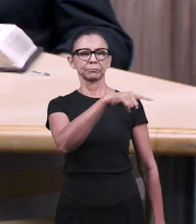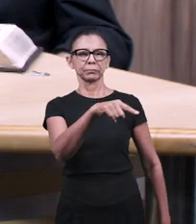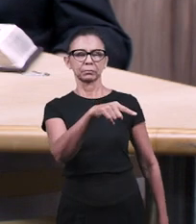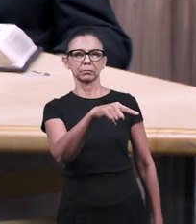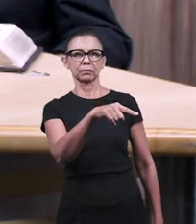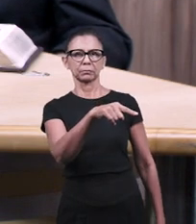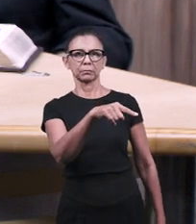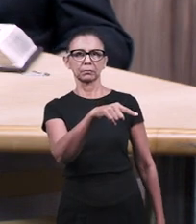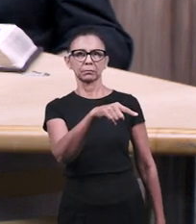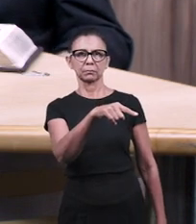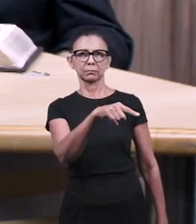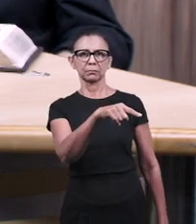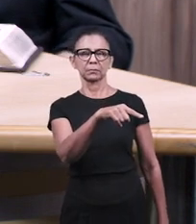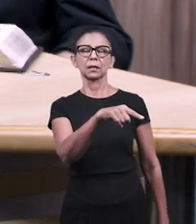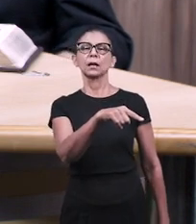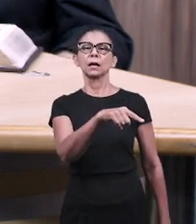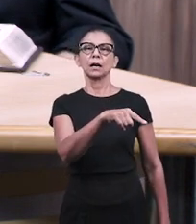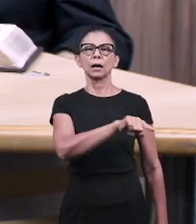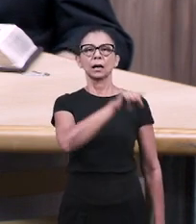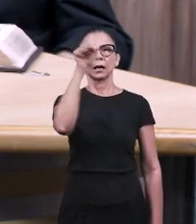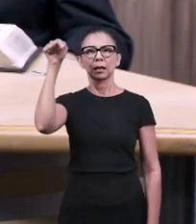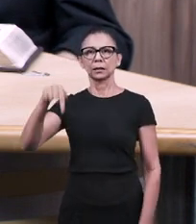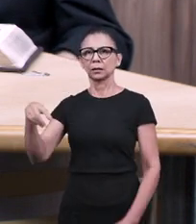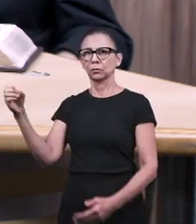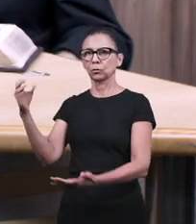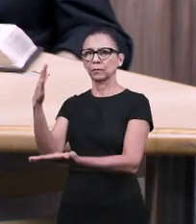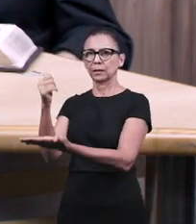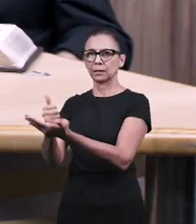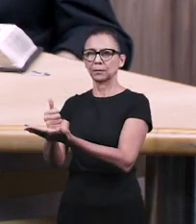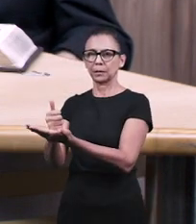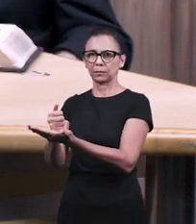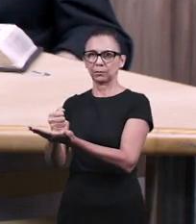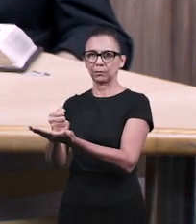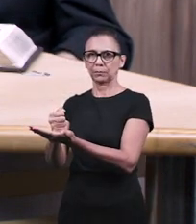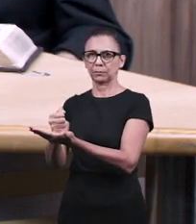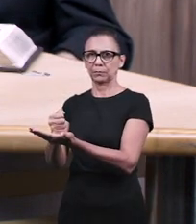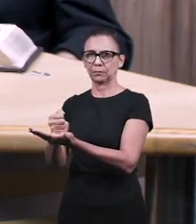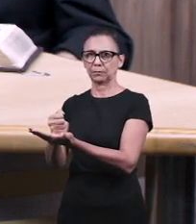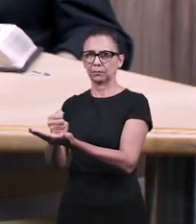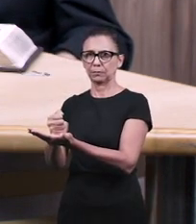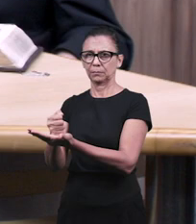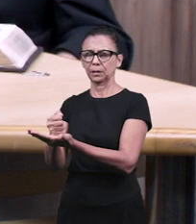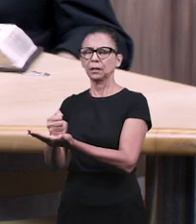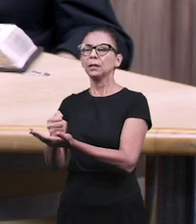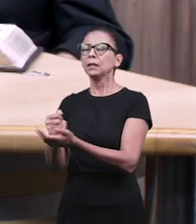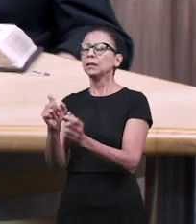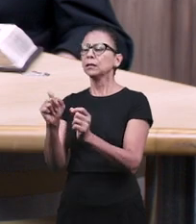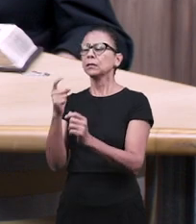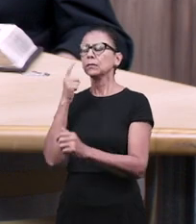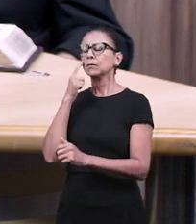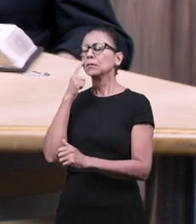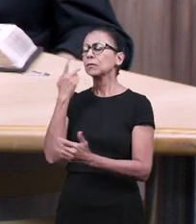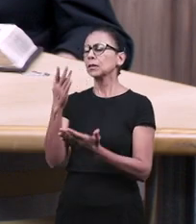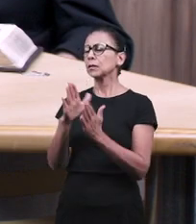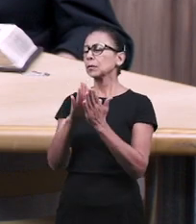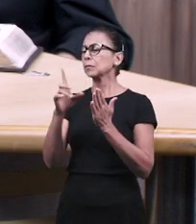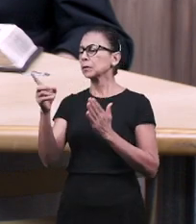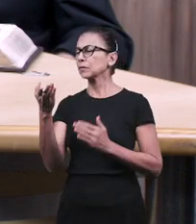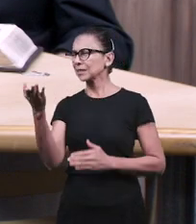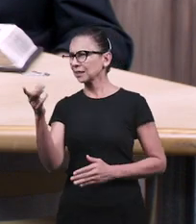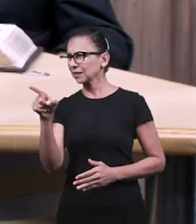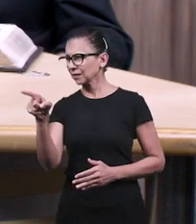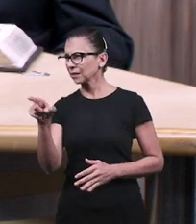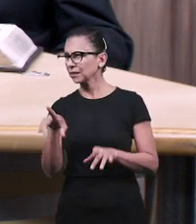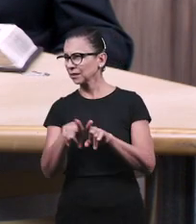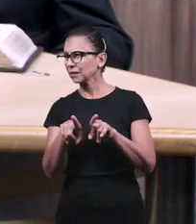prático, e traz um Novo Testamento para nós. O que é que nós, então, encontramos da palavra do Senhor? E você